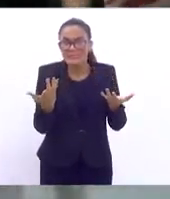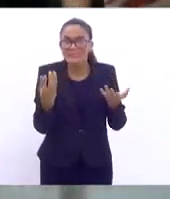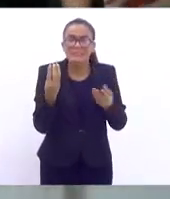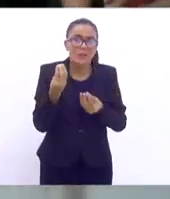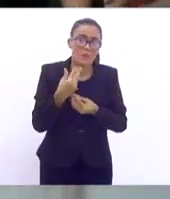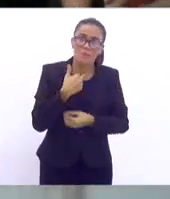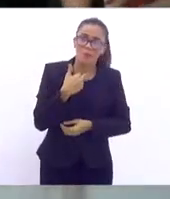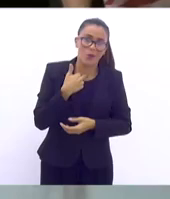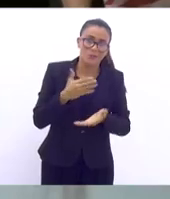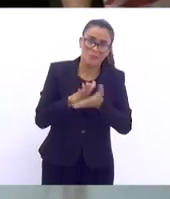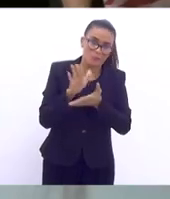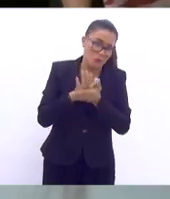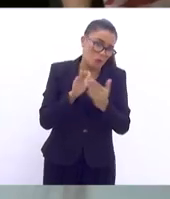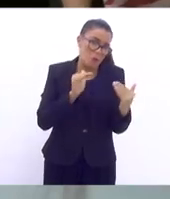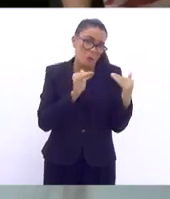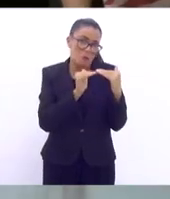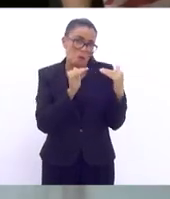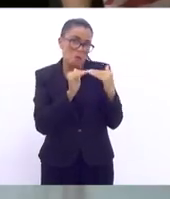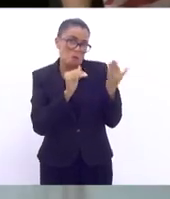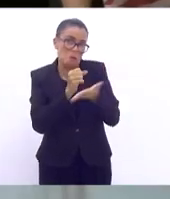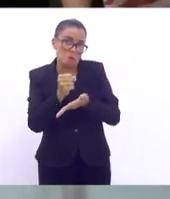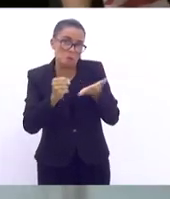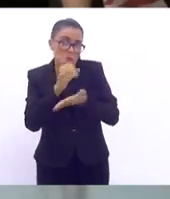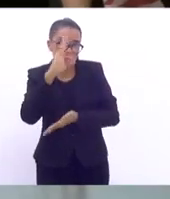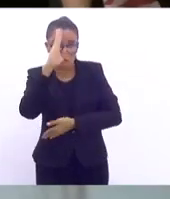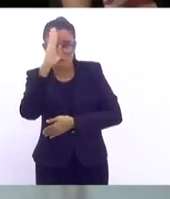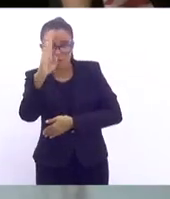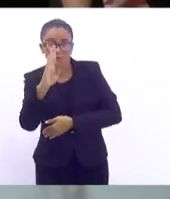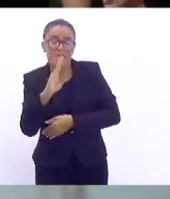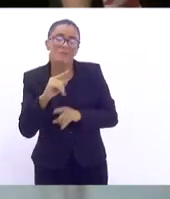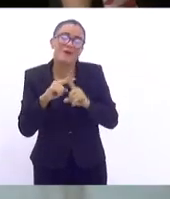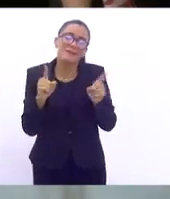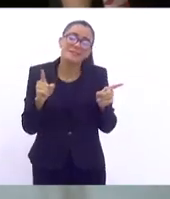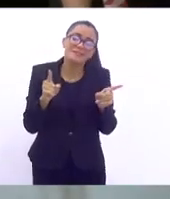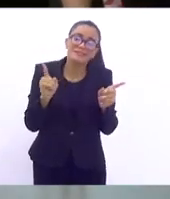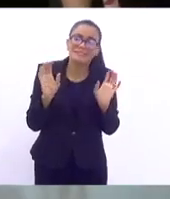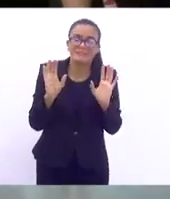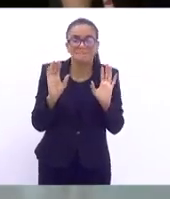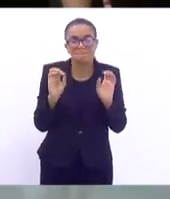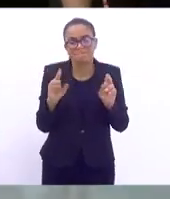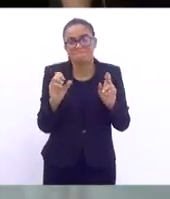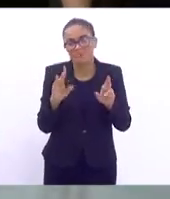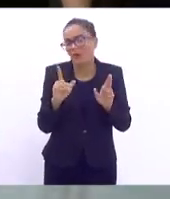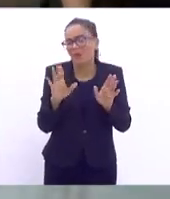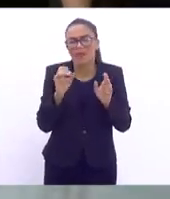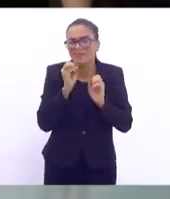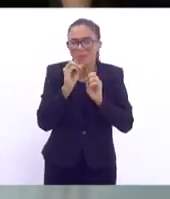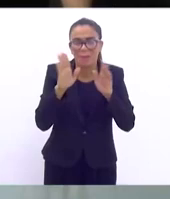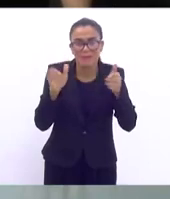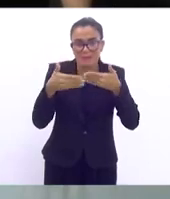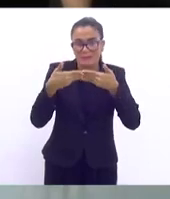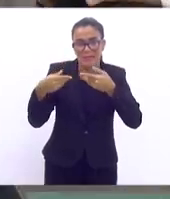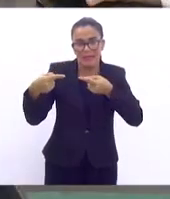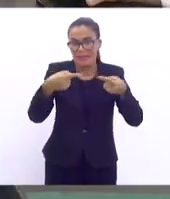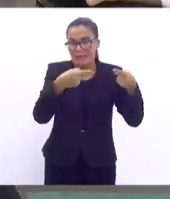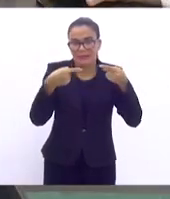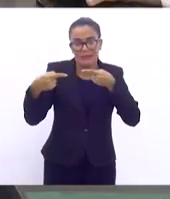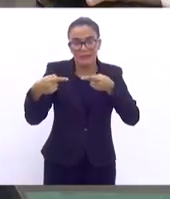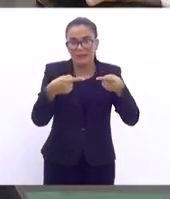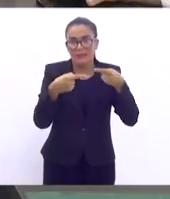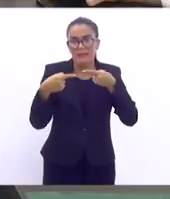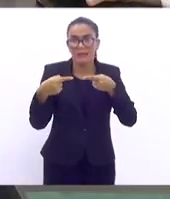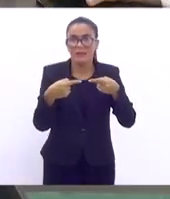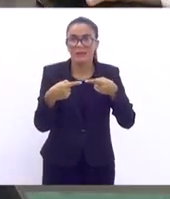publicada em um eu tô concordando com o princípio mas foi dito isso eu só pegar os anéis encerrar a discussão porque na verdade o que a gente tá feito